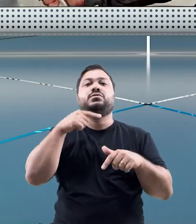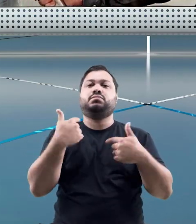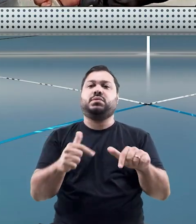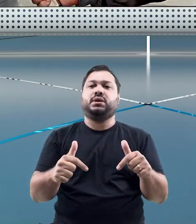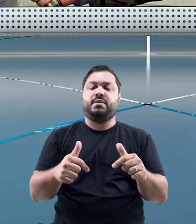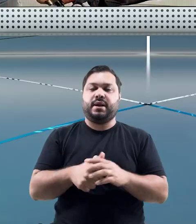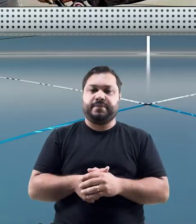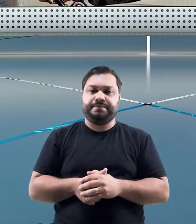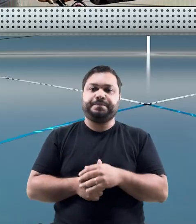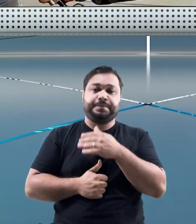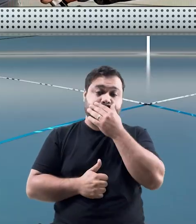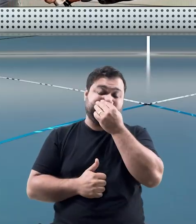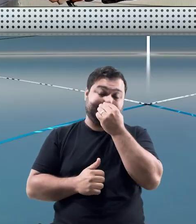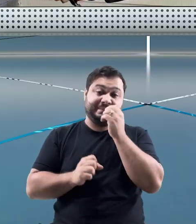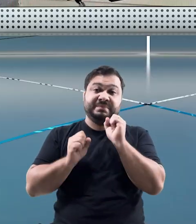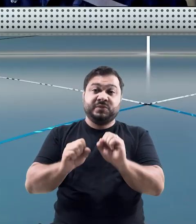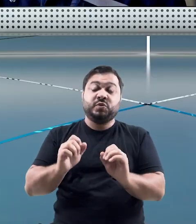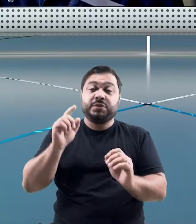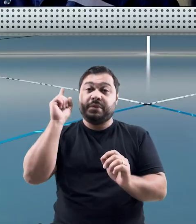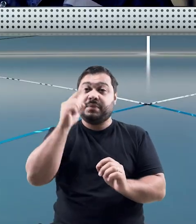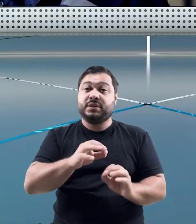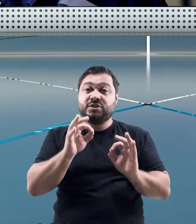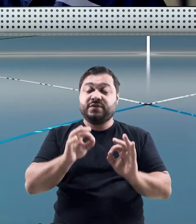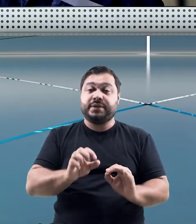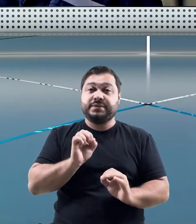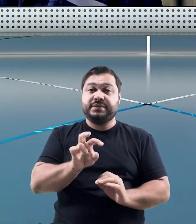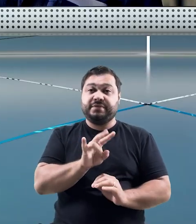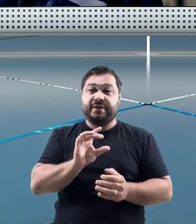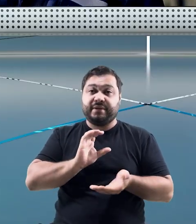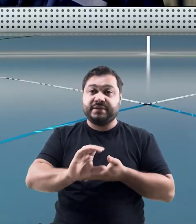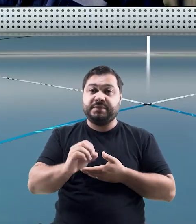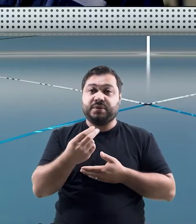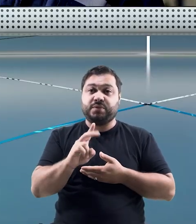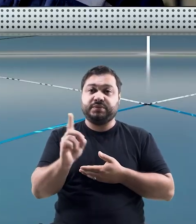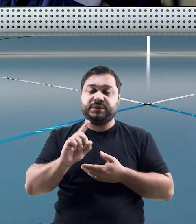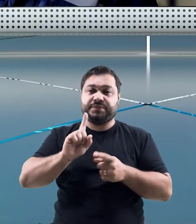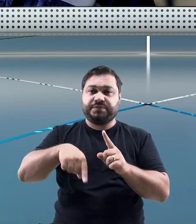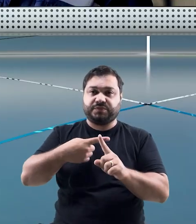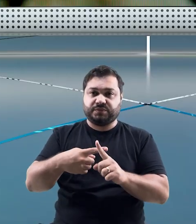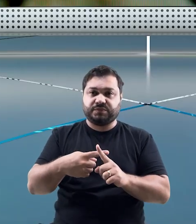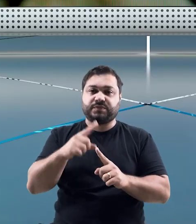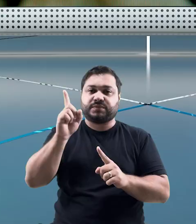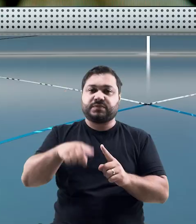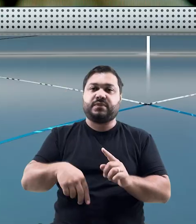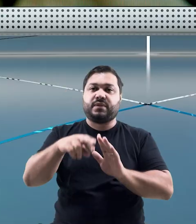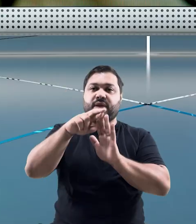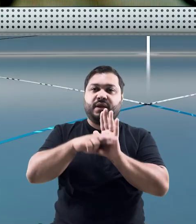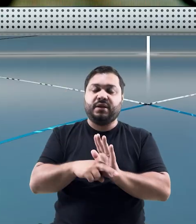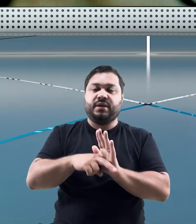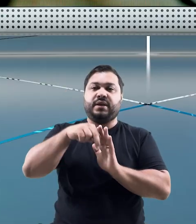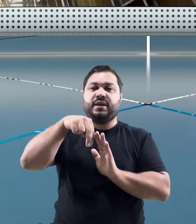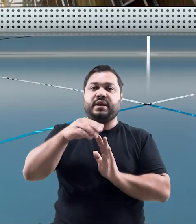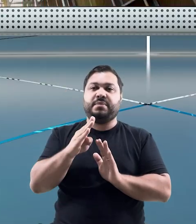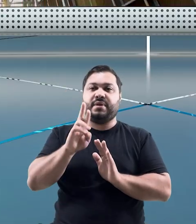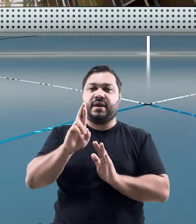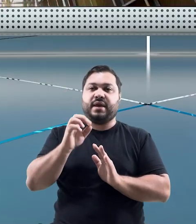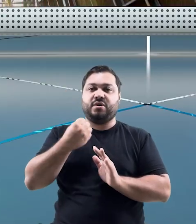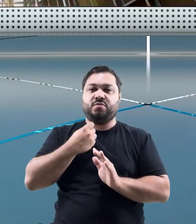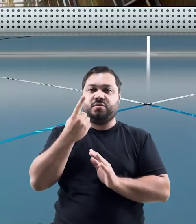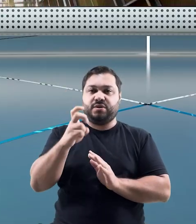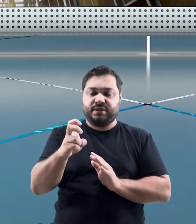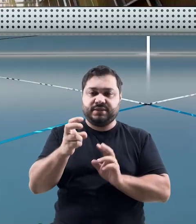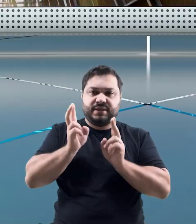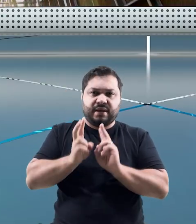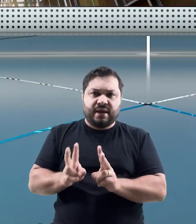para trabalhar. O que determina de fato se ela vai receber ou não o adicional é a norma regulamentadora número